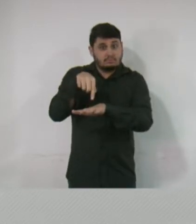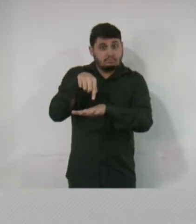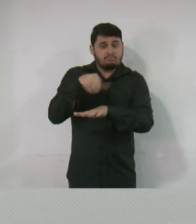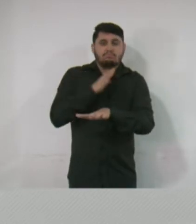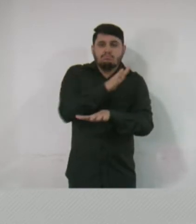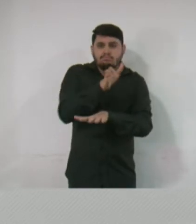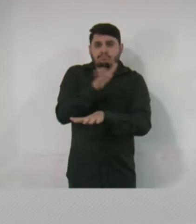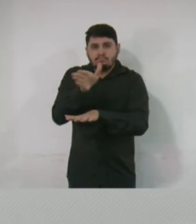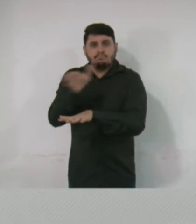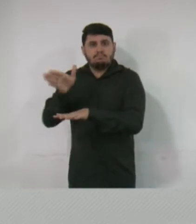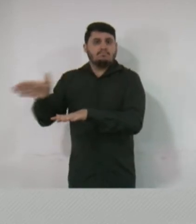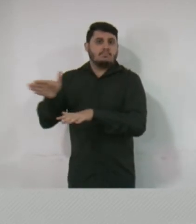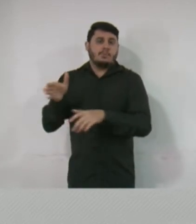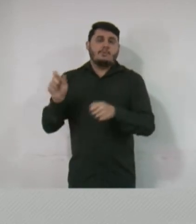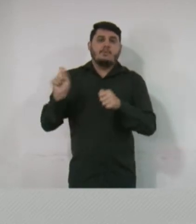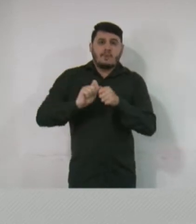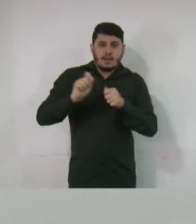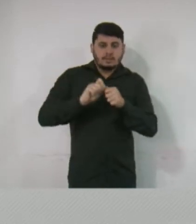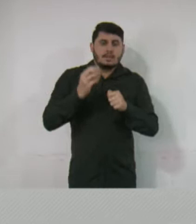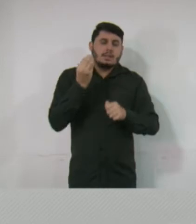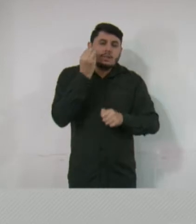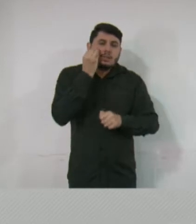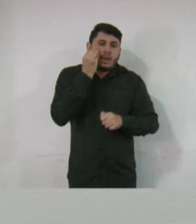fosse ampliado.